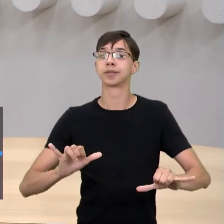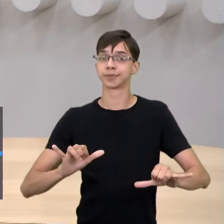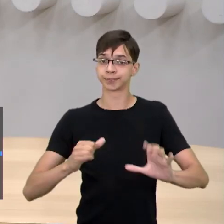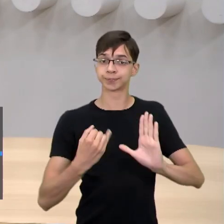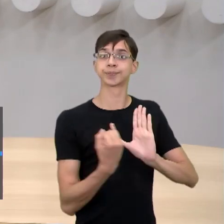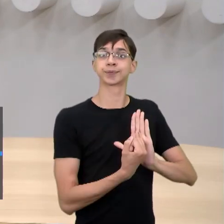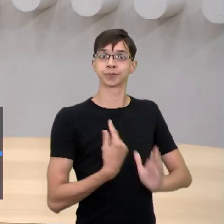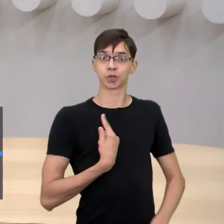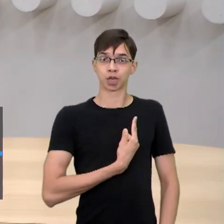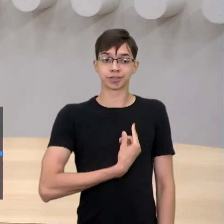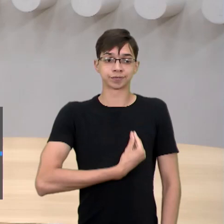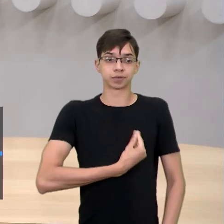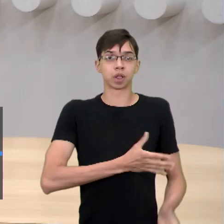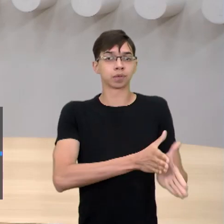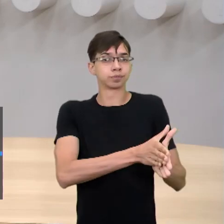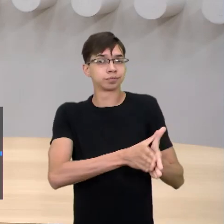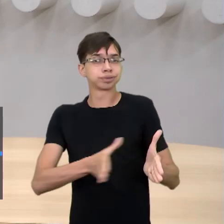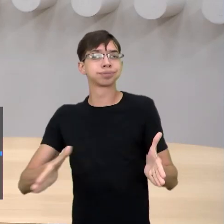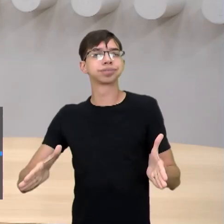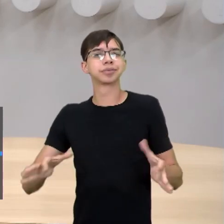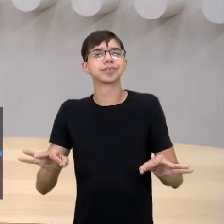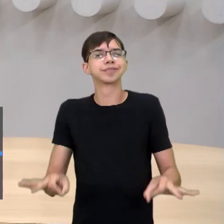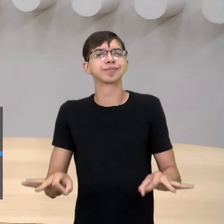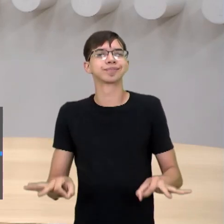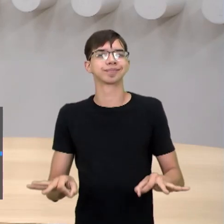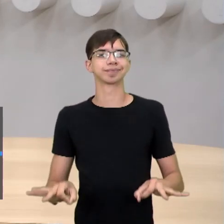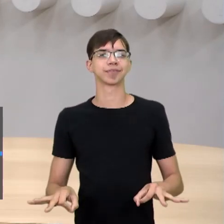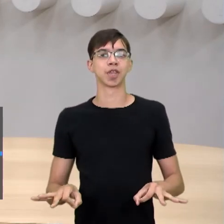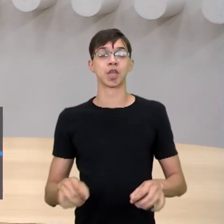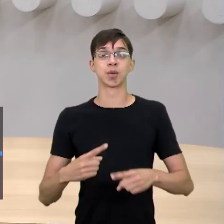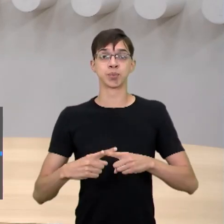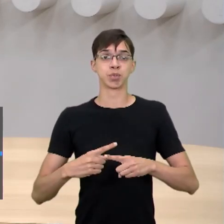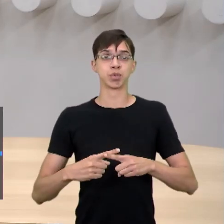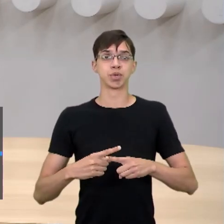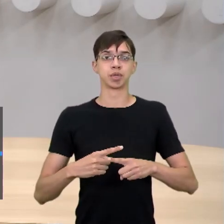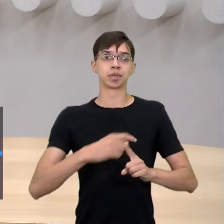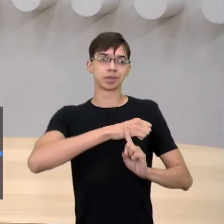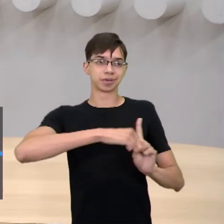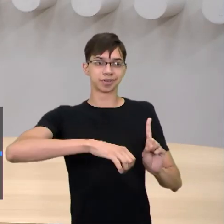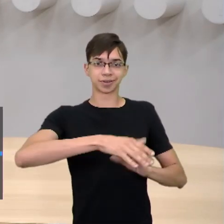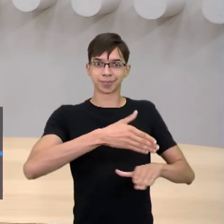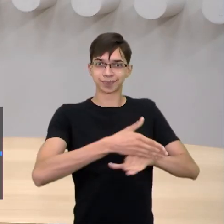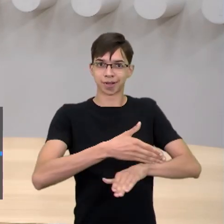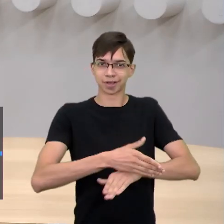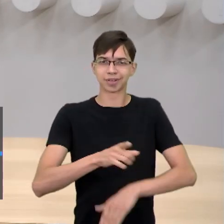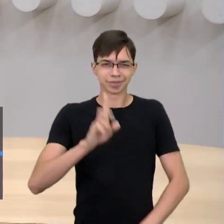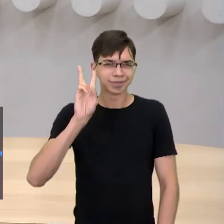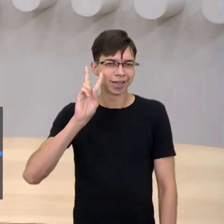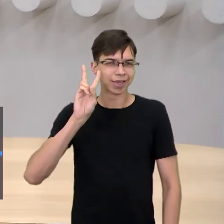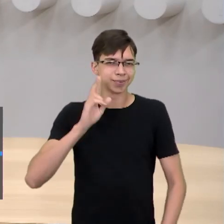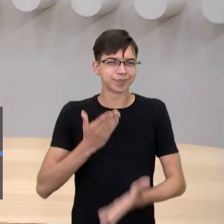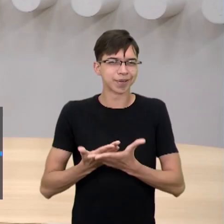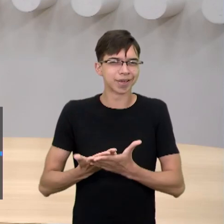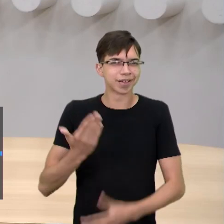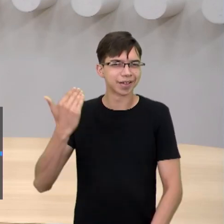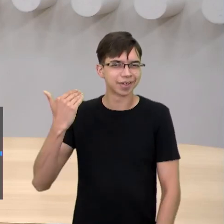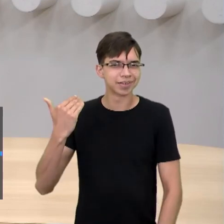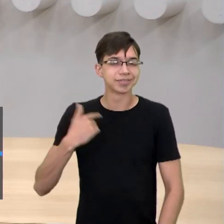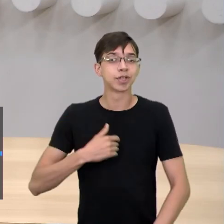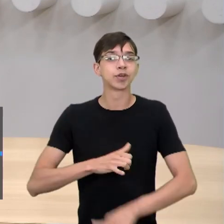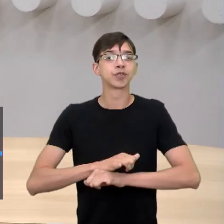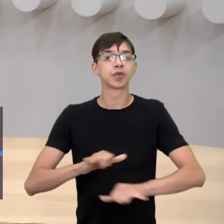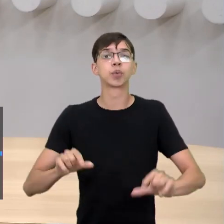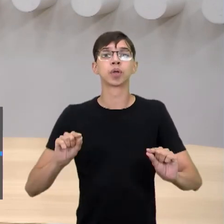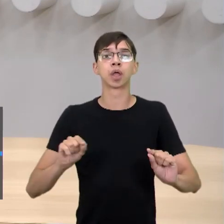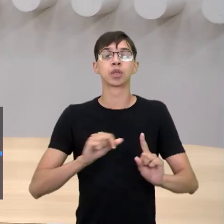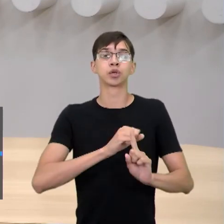vida inteira. Porque como a gente sempre interage com a sociedade, lembra da aula passada que a gente falou que a socialização, que